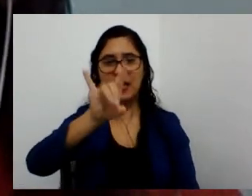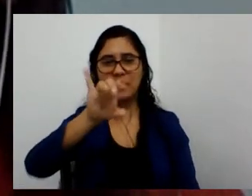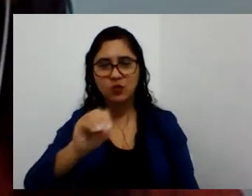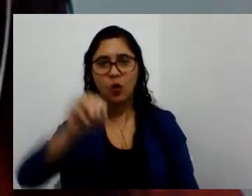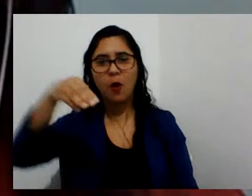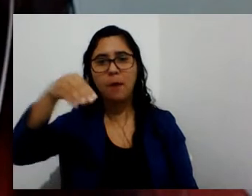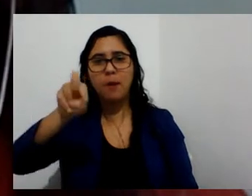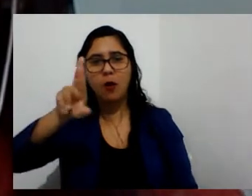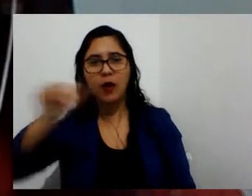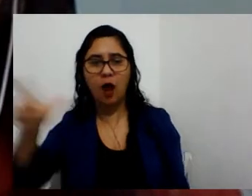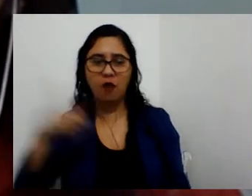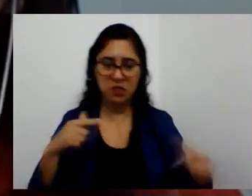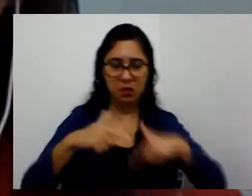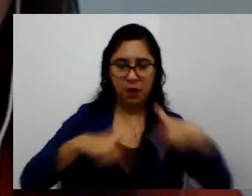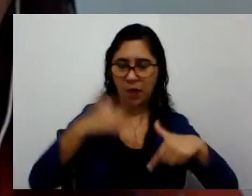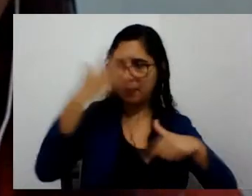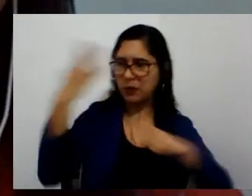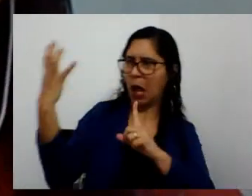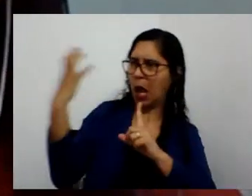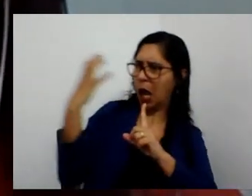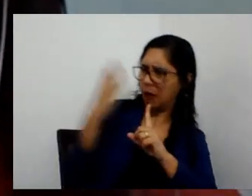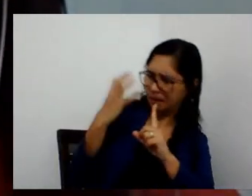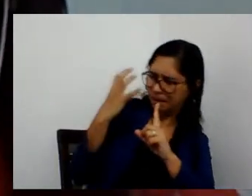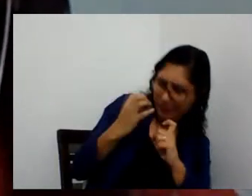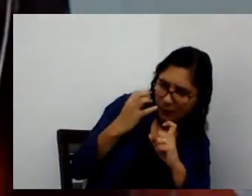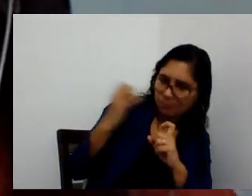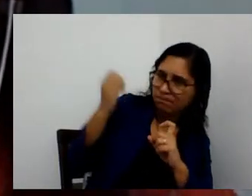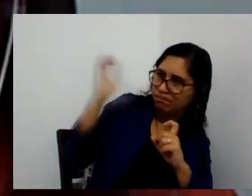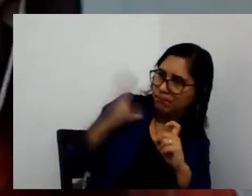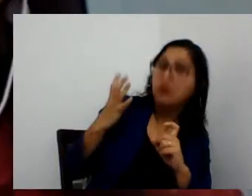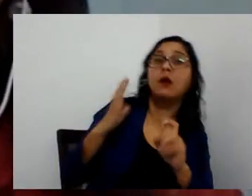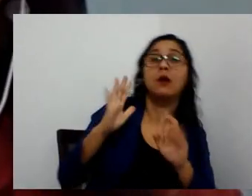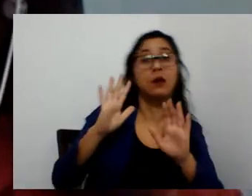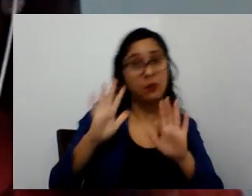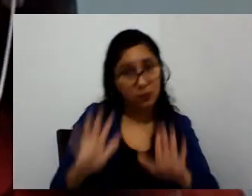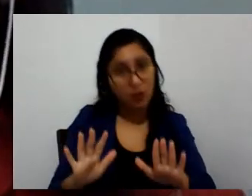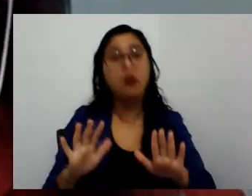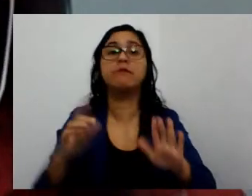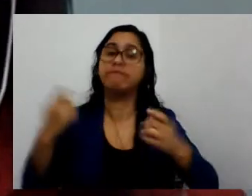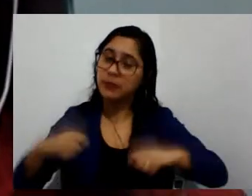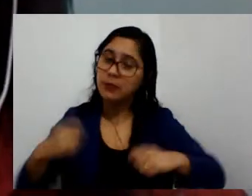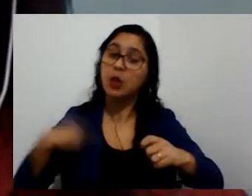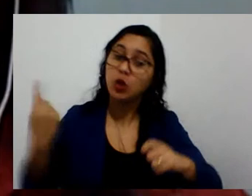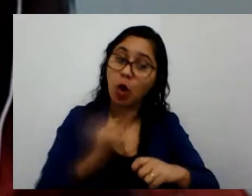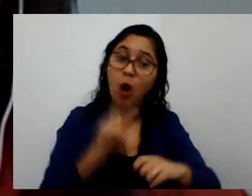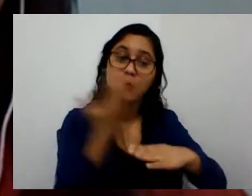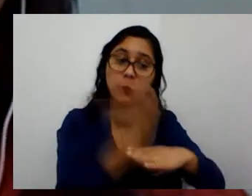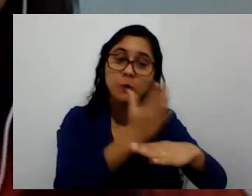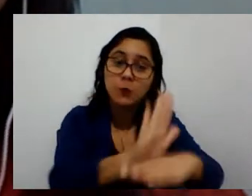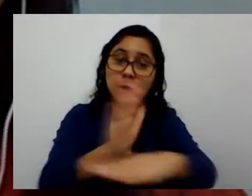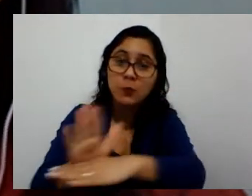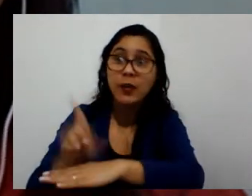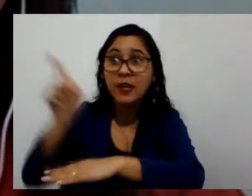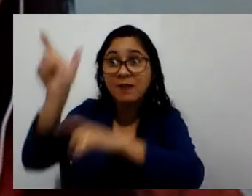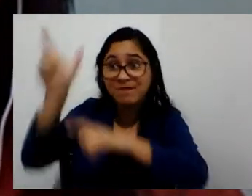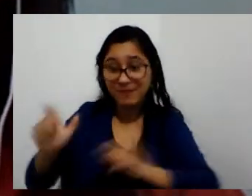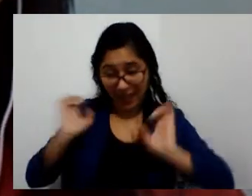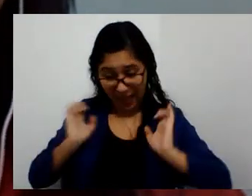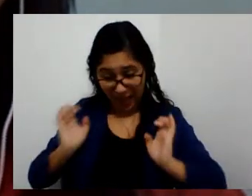ela te assediar. Então, cabe a cada um de nós contribuir para que essa ética ela